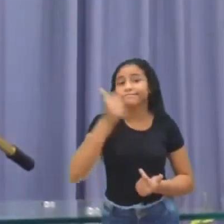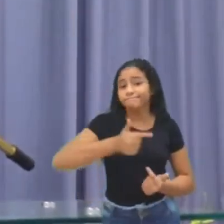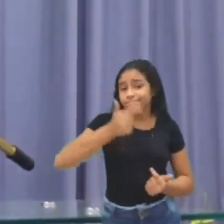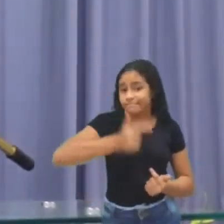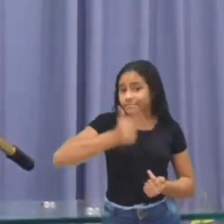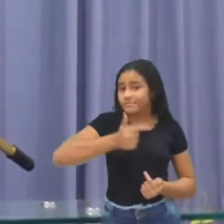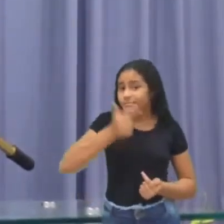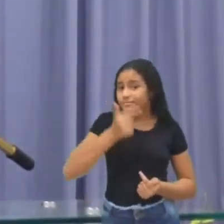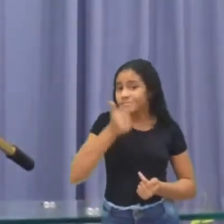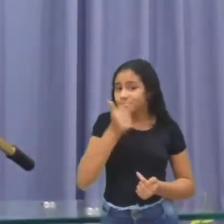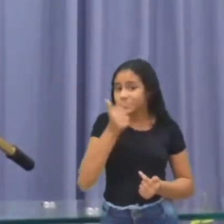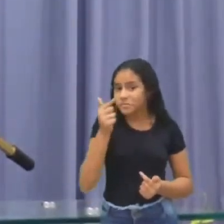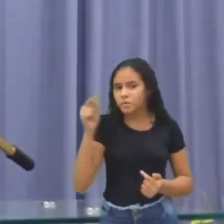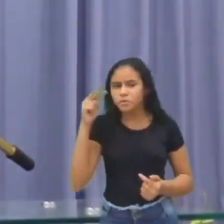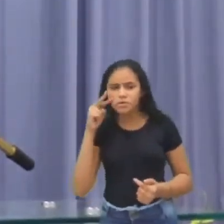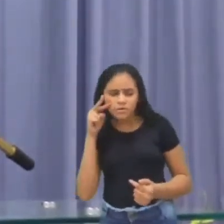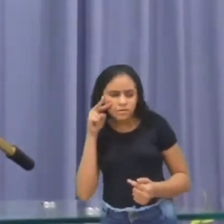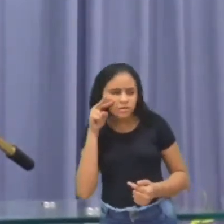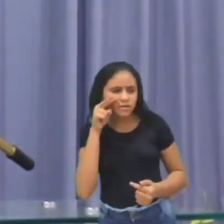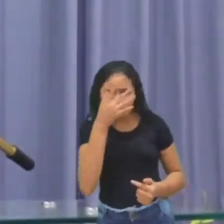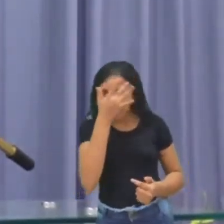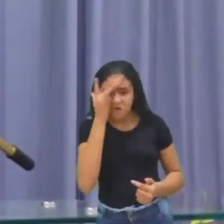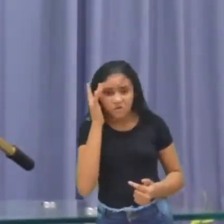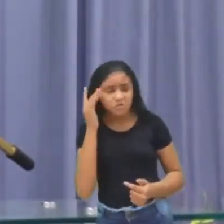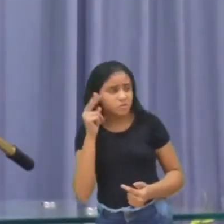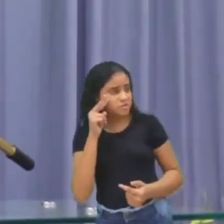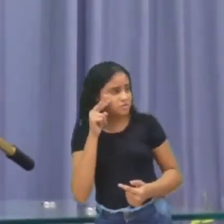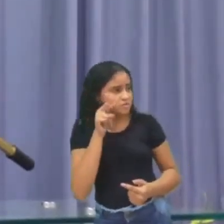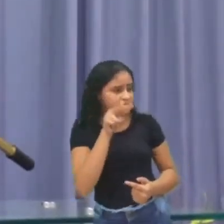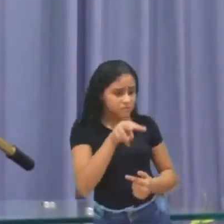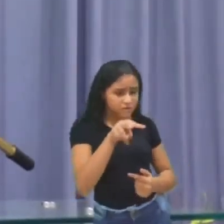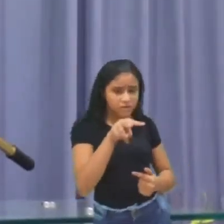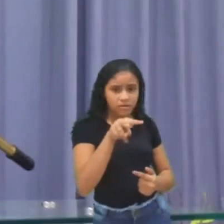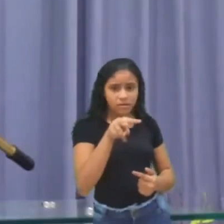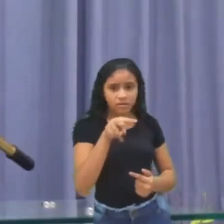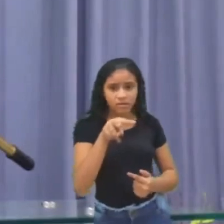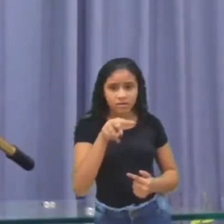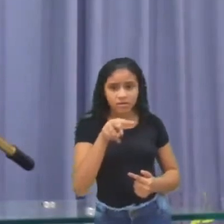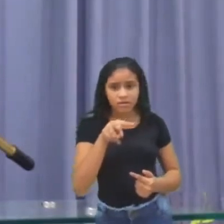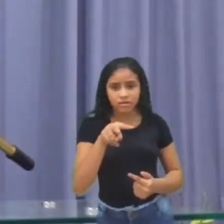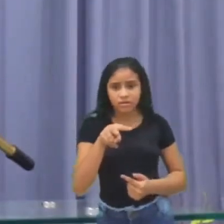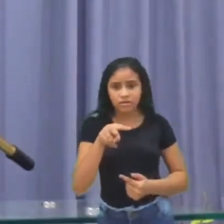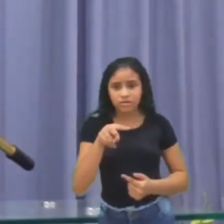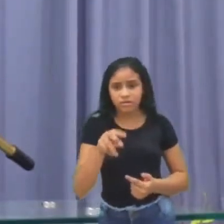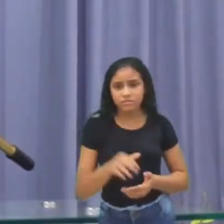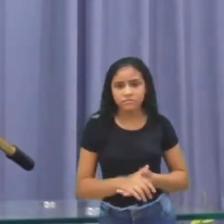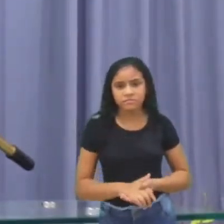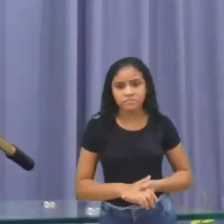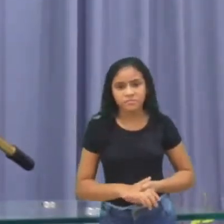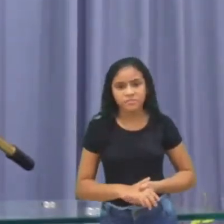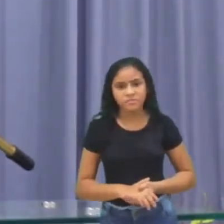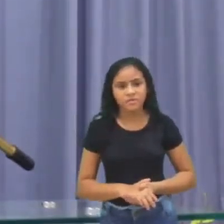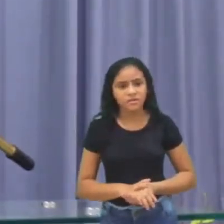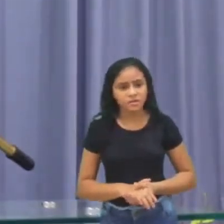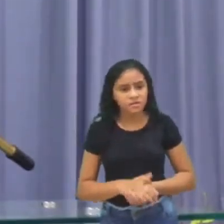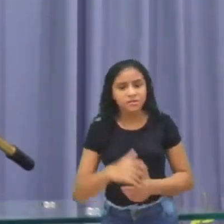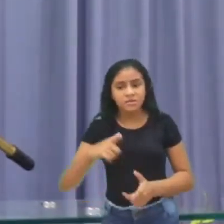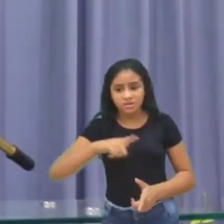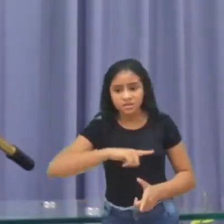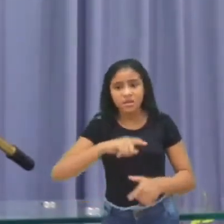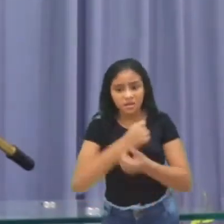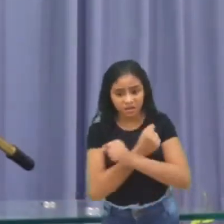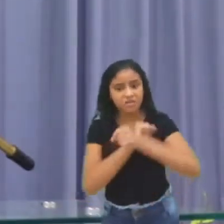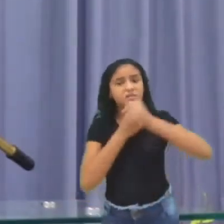Segundo aquilo que eles viram, não houve divergência, mas houve grande divergência